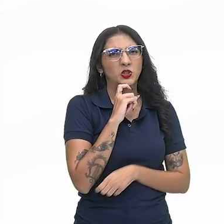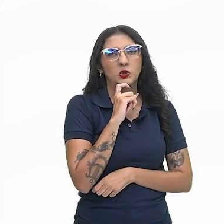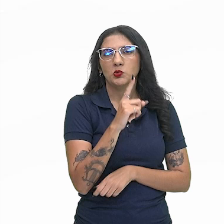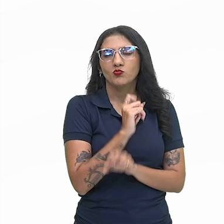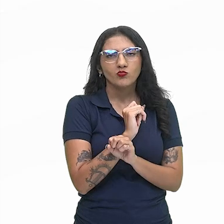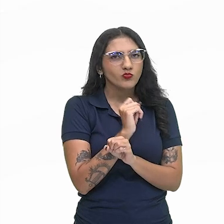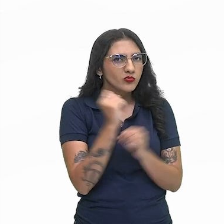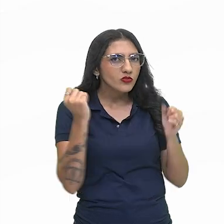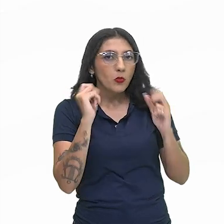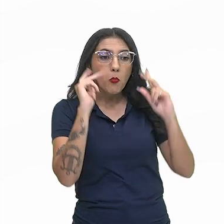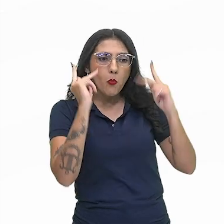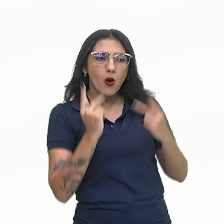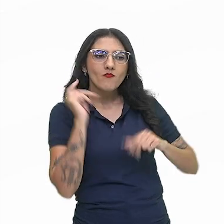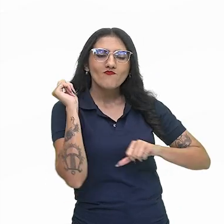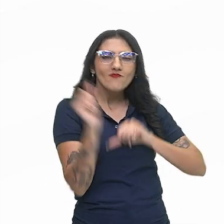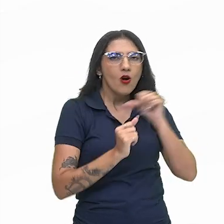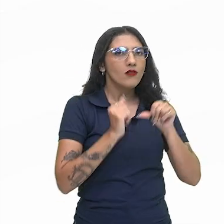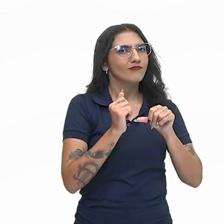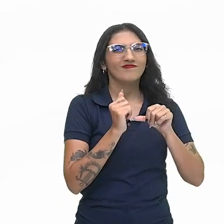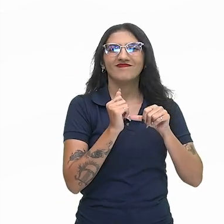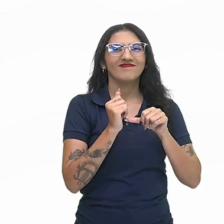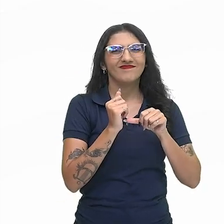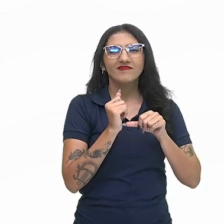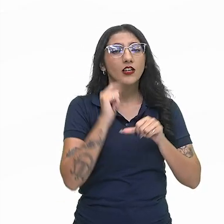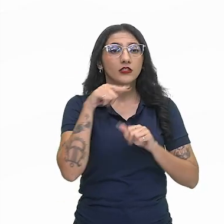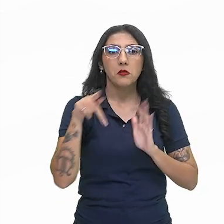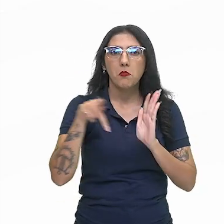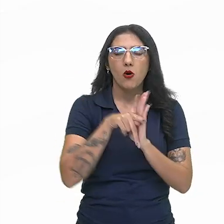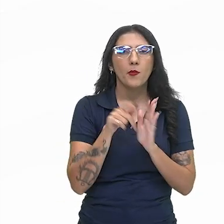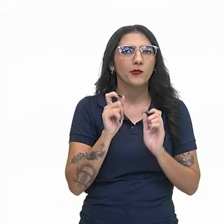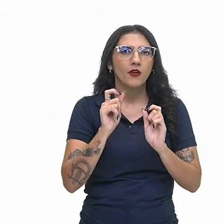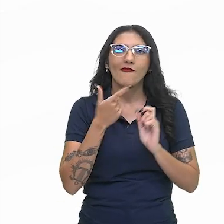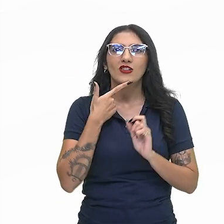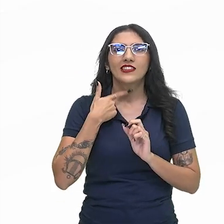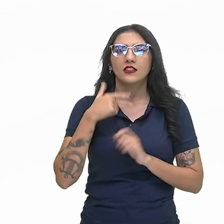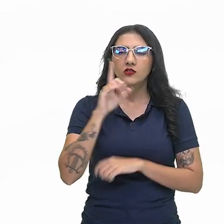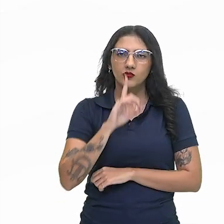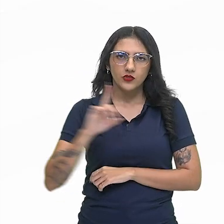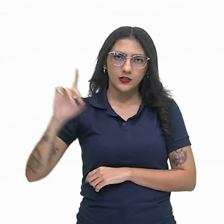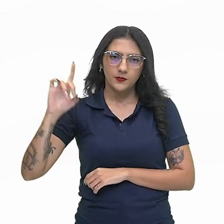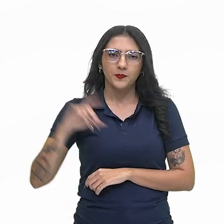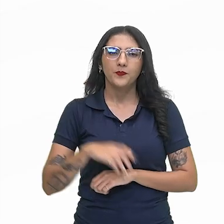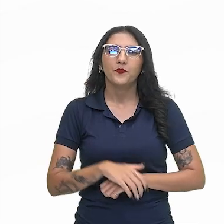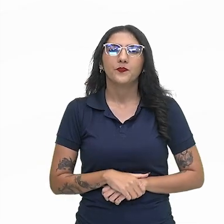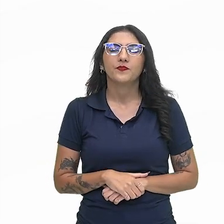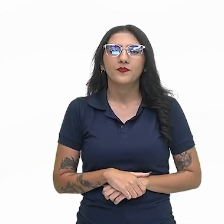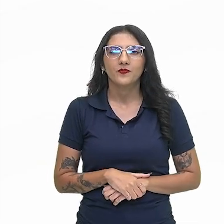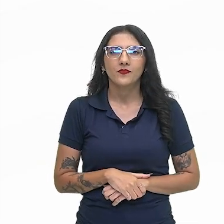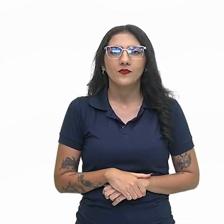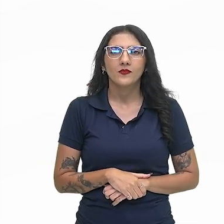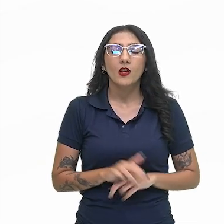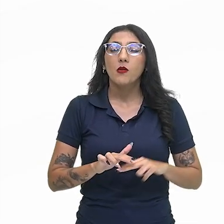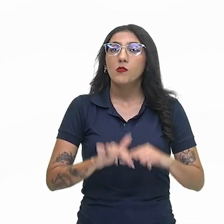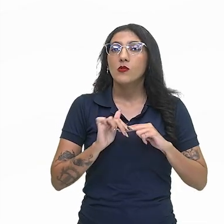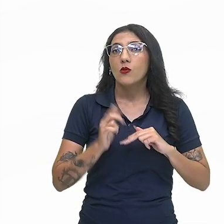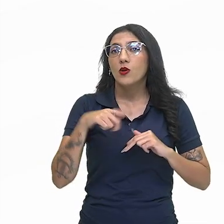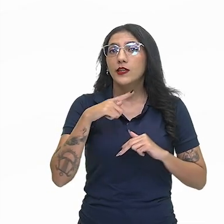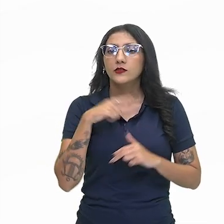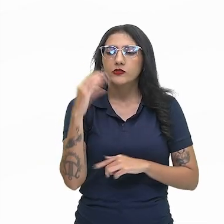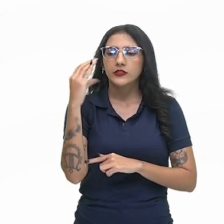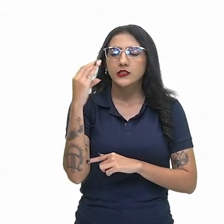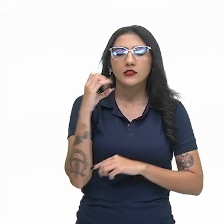mudar essa realidade, porque isso era querido por Deus, né? Então, as ciências sociais, como a sociologia, ela